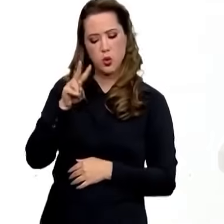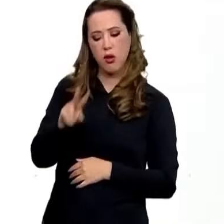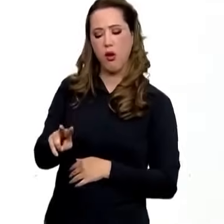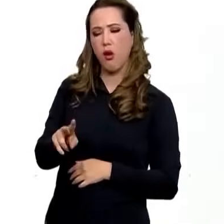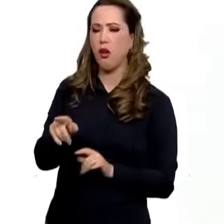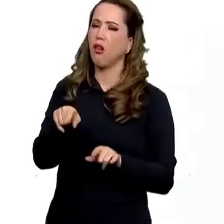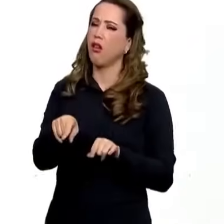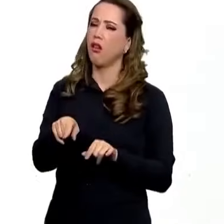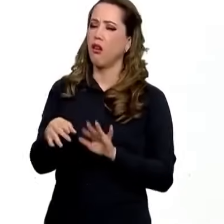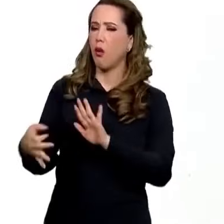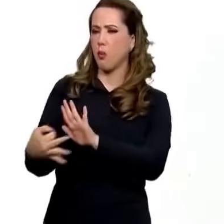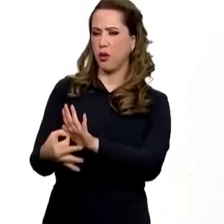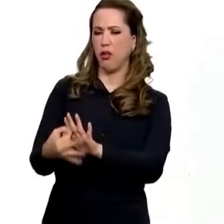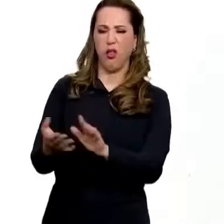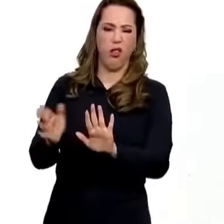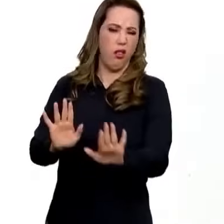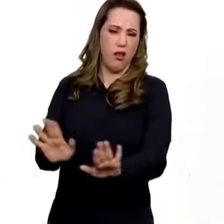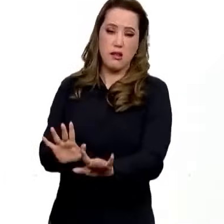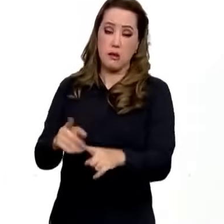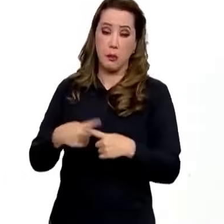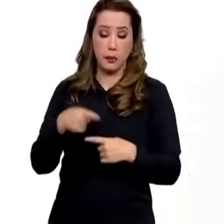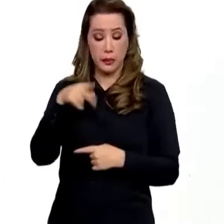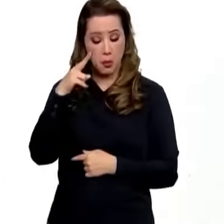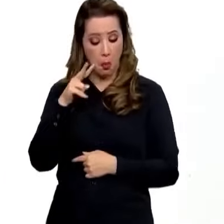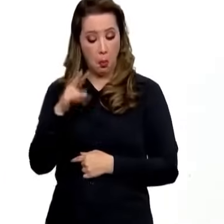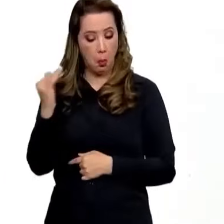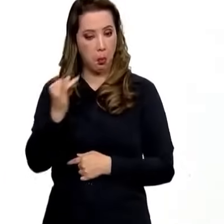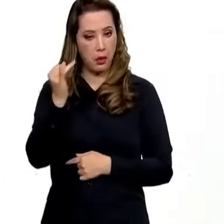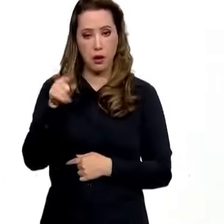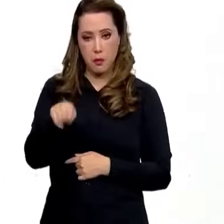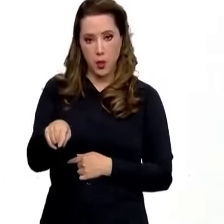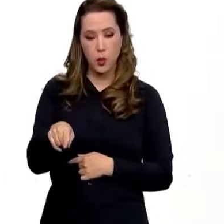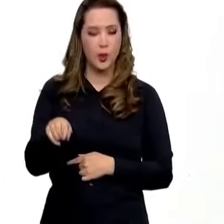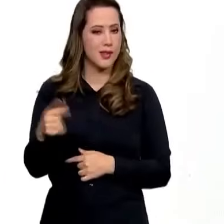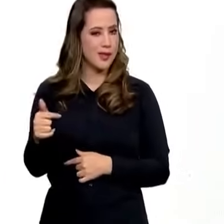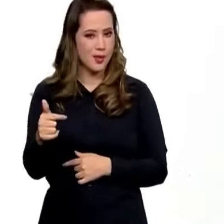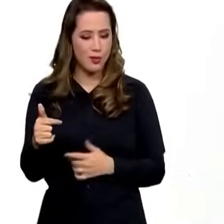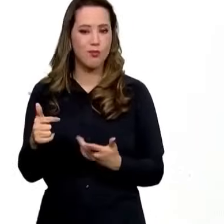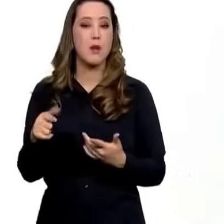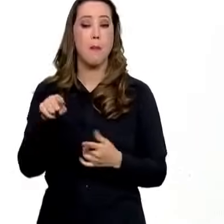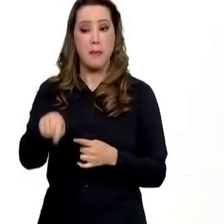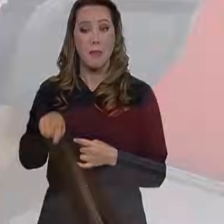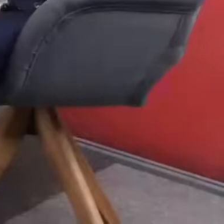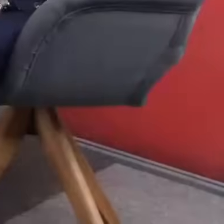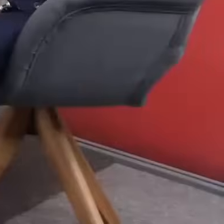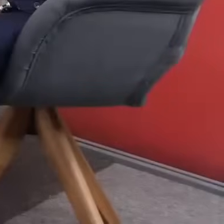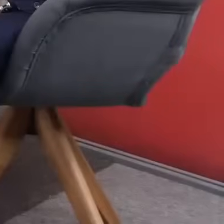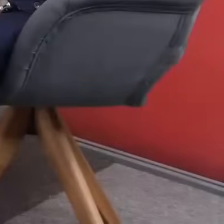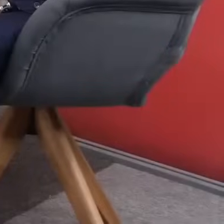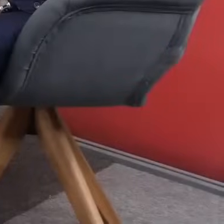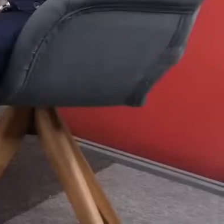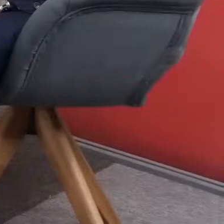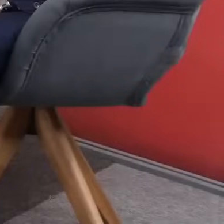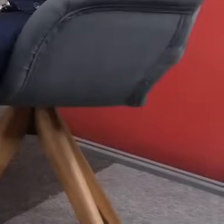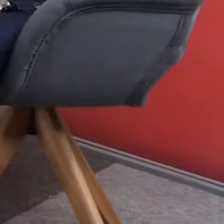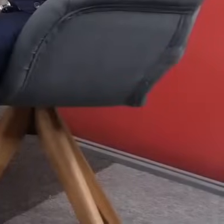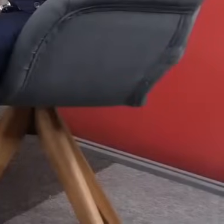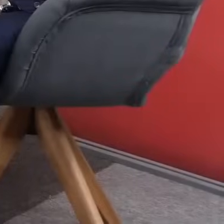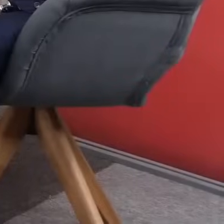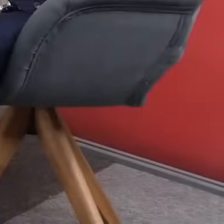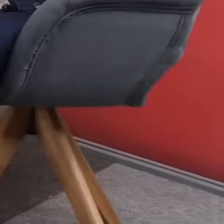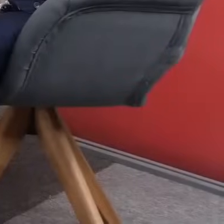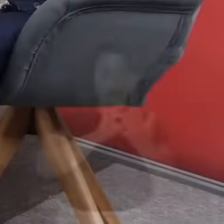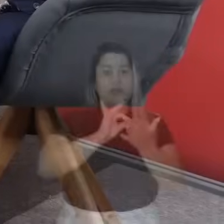pessoas não dão importância à qualidade da sabedoria popular. É